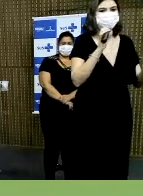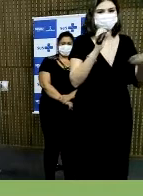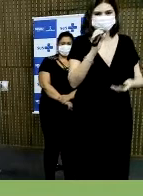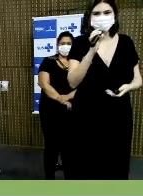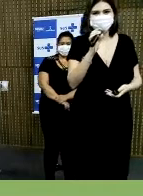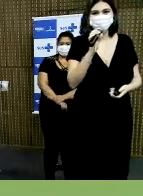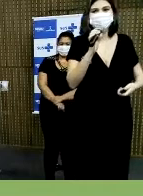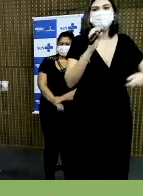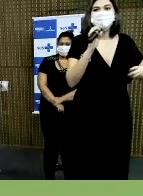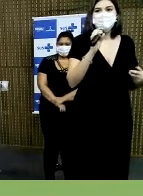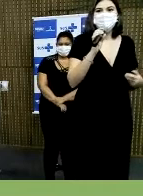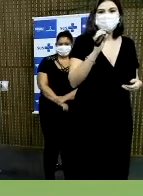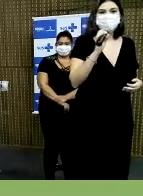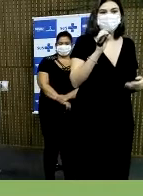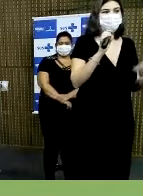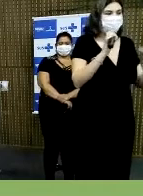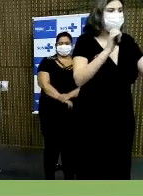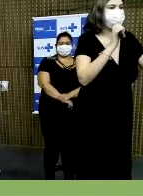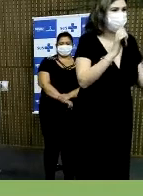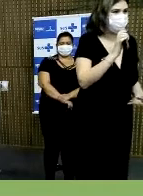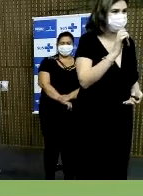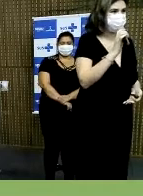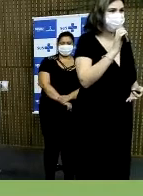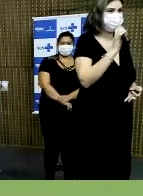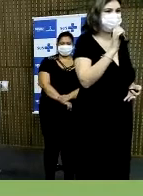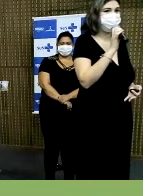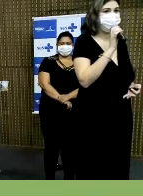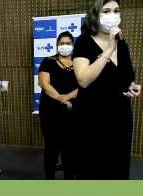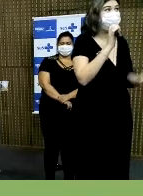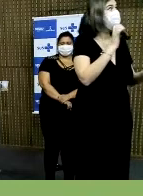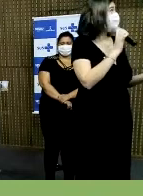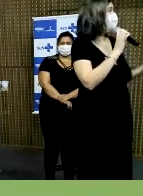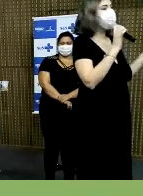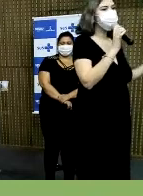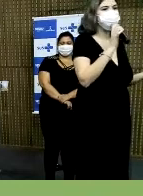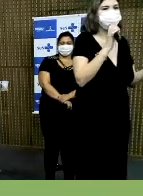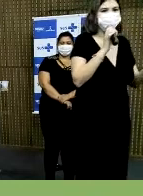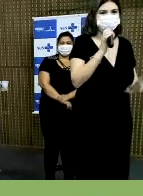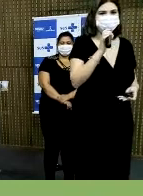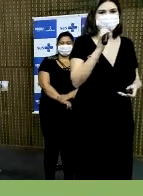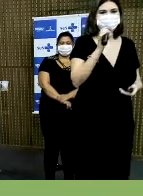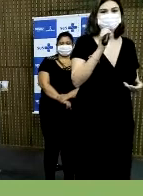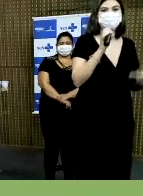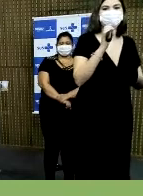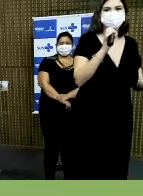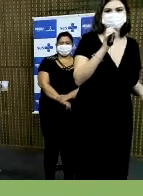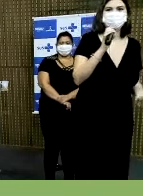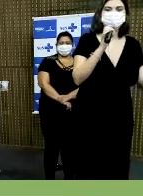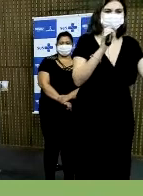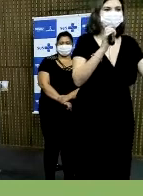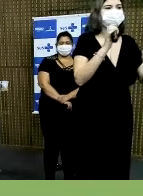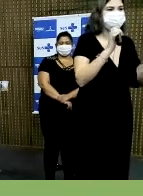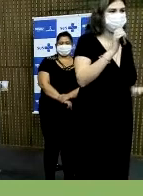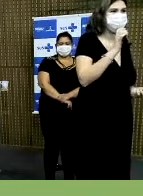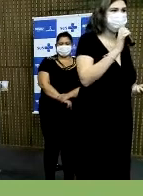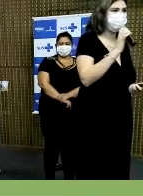estão capacitados para que haja essa digitação efetiva e a busca também dos ACS e a conscientização dessa